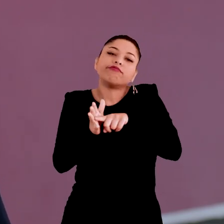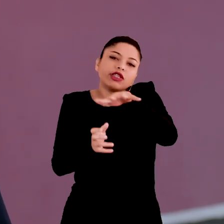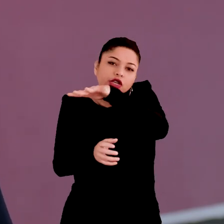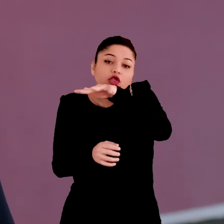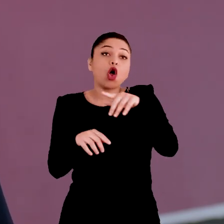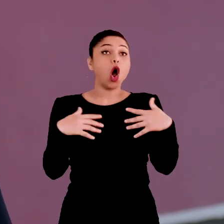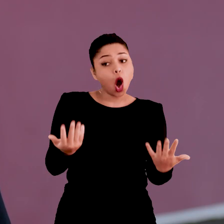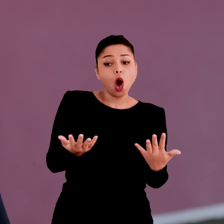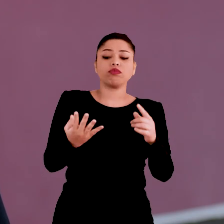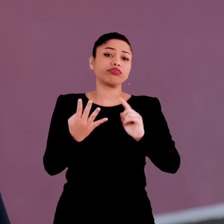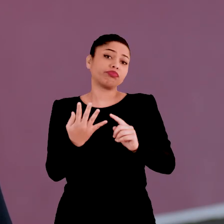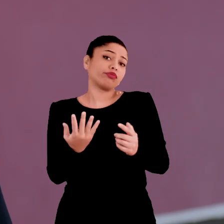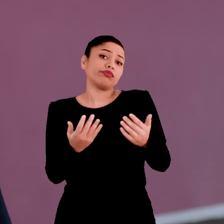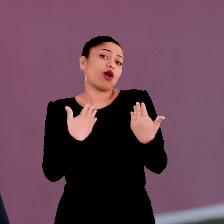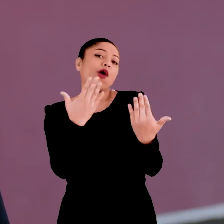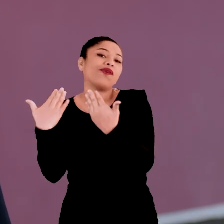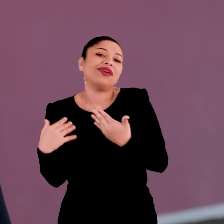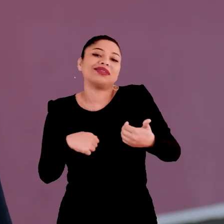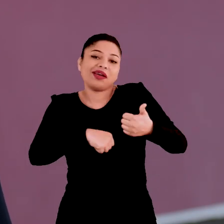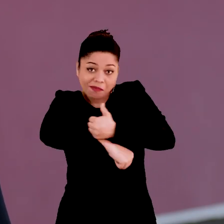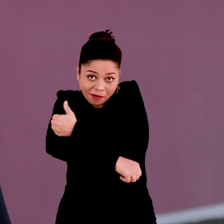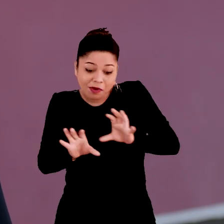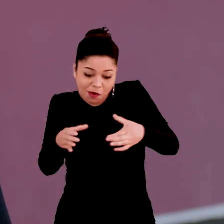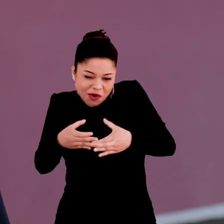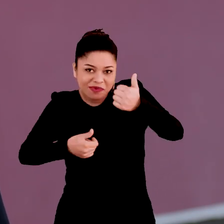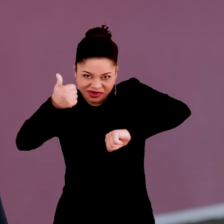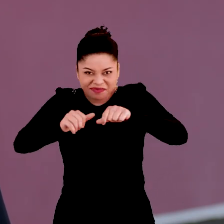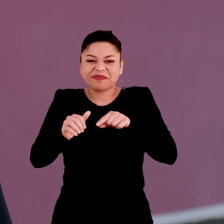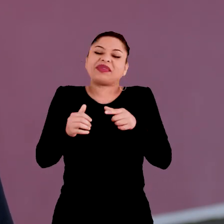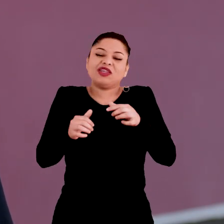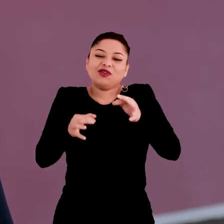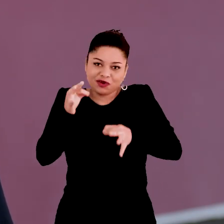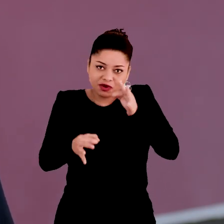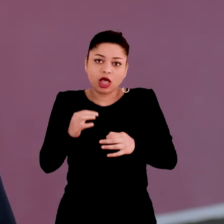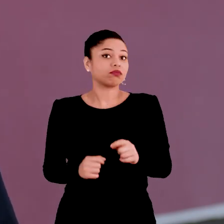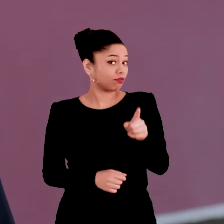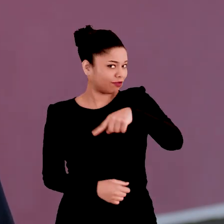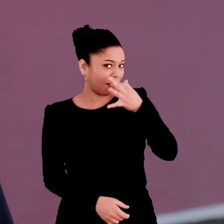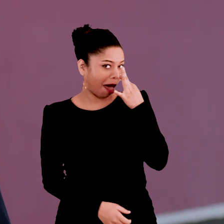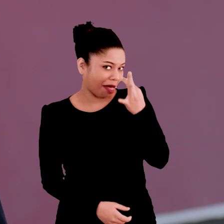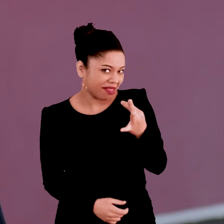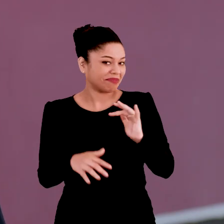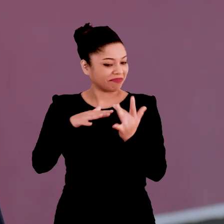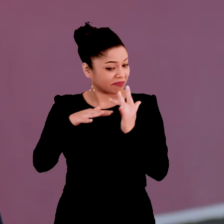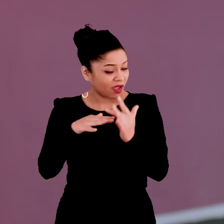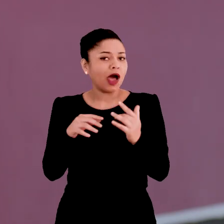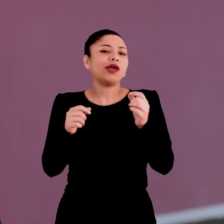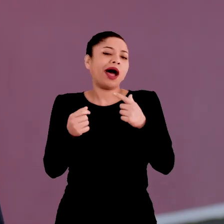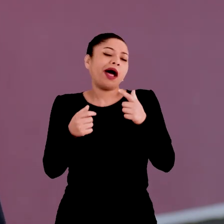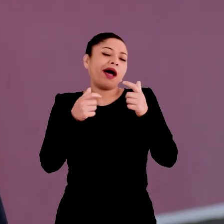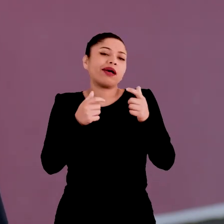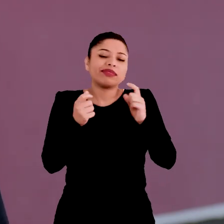que participou dessa edição. E assim a gente pede que vocês estejam atentos às nossas redes sociais, aos nossos canais de